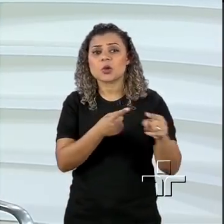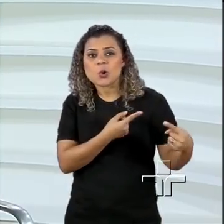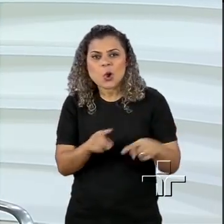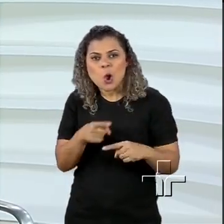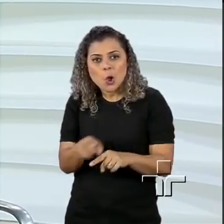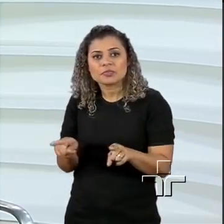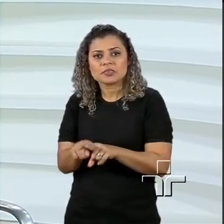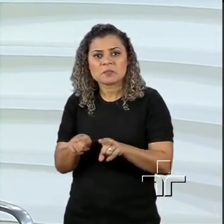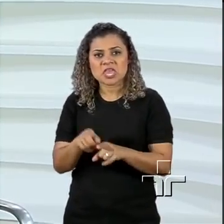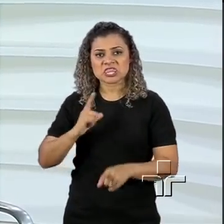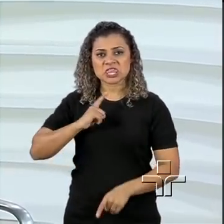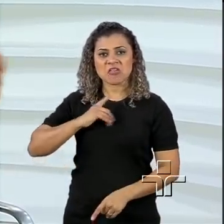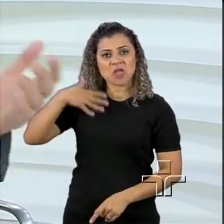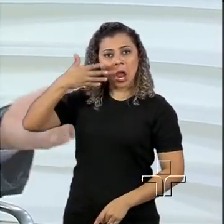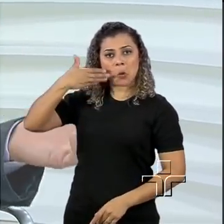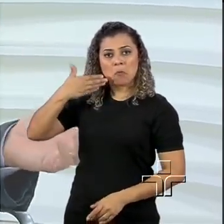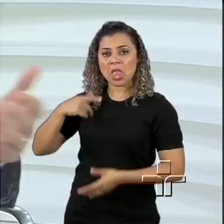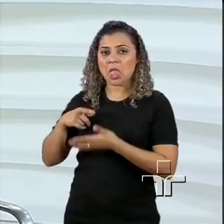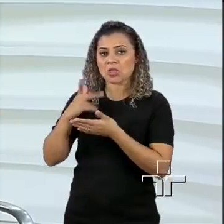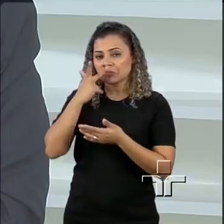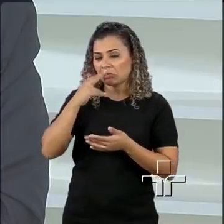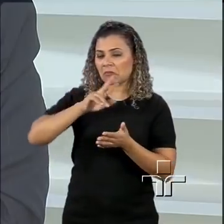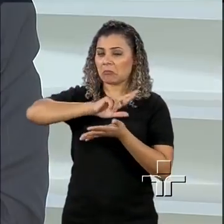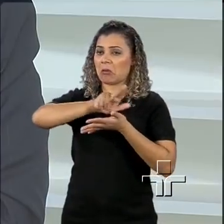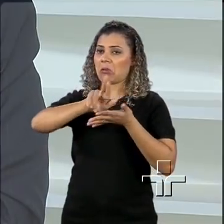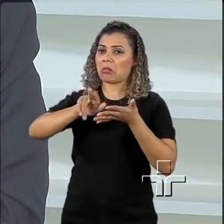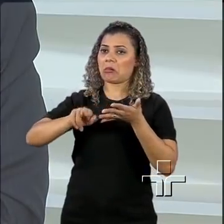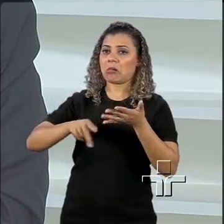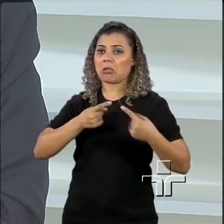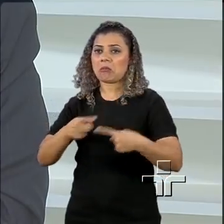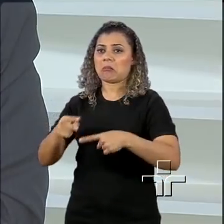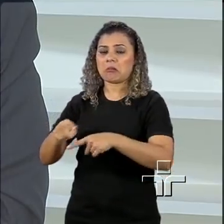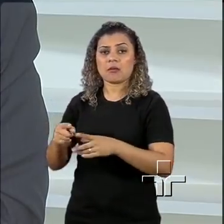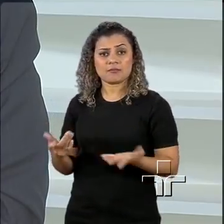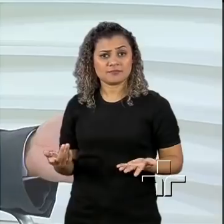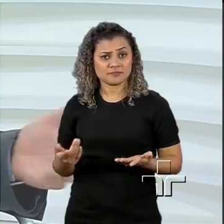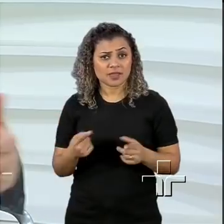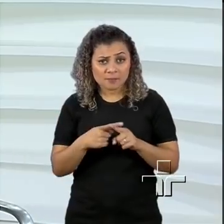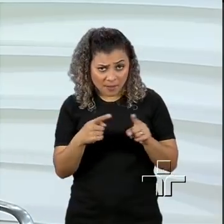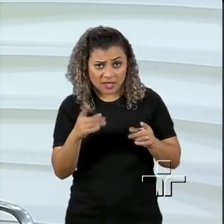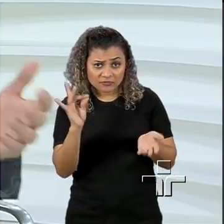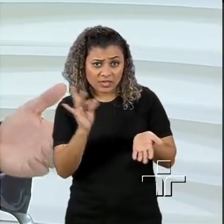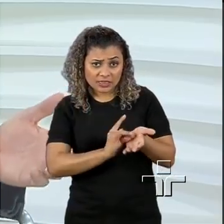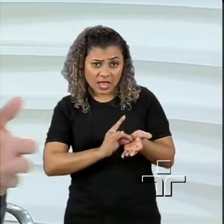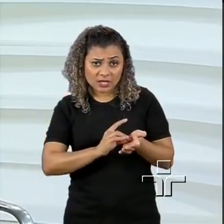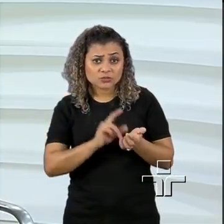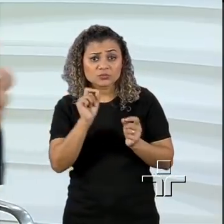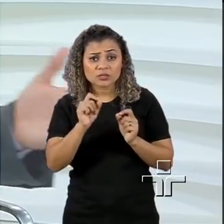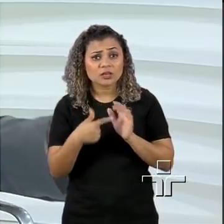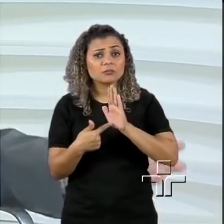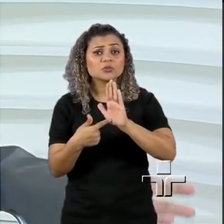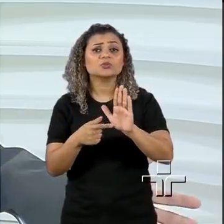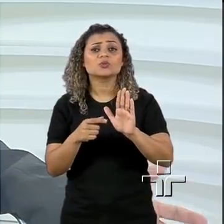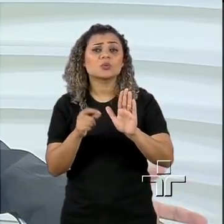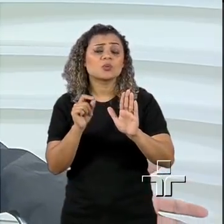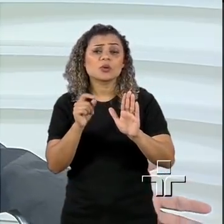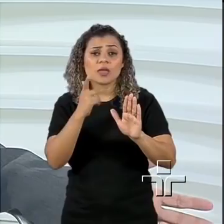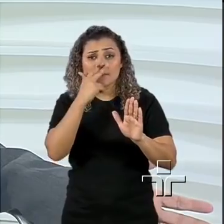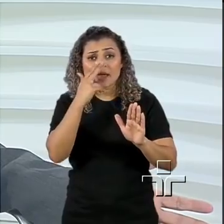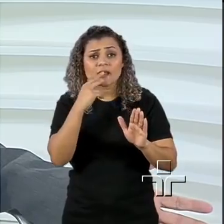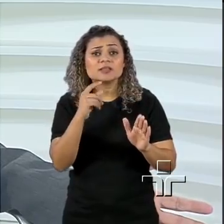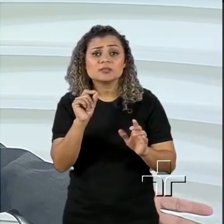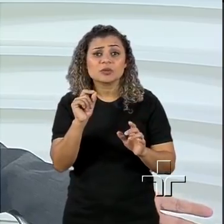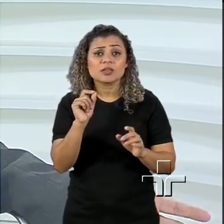1000 argumentos para lá, 1000 argumentos para cá, e de forma espetacular, no calar